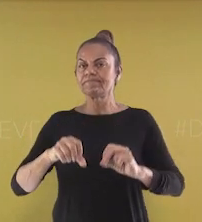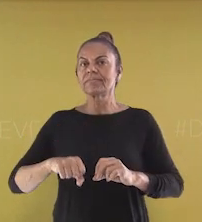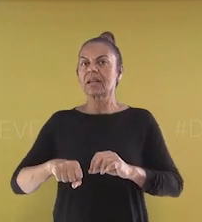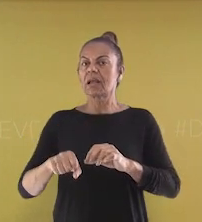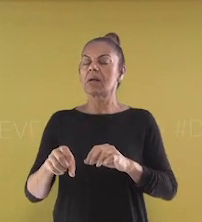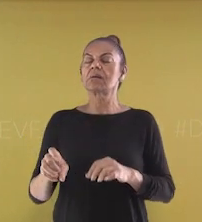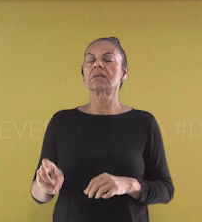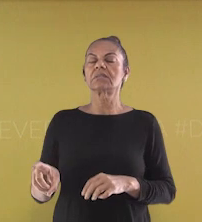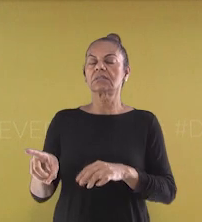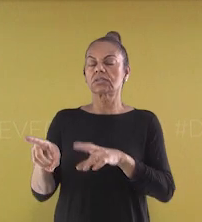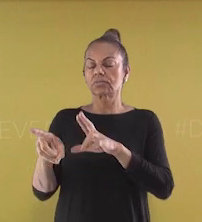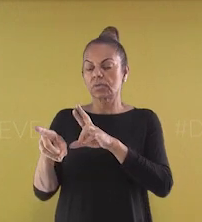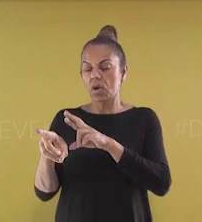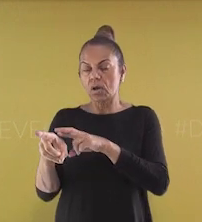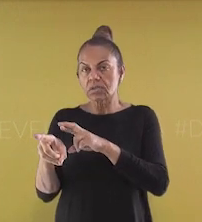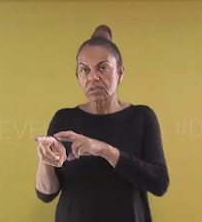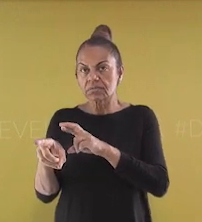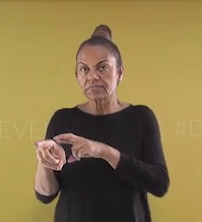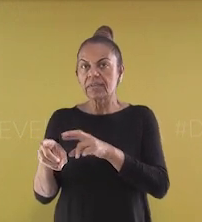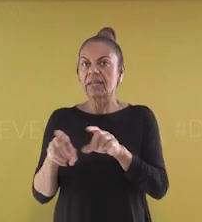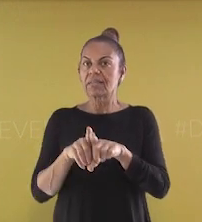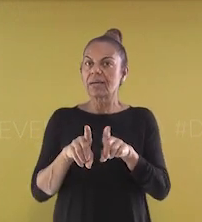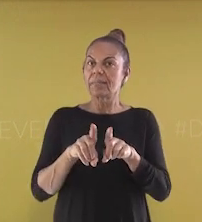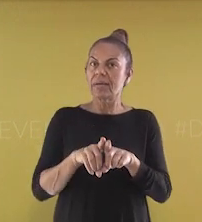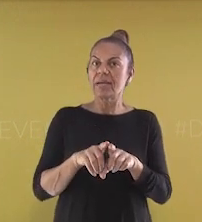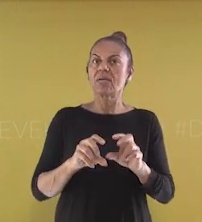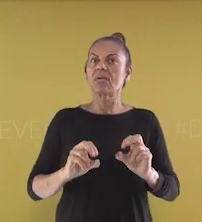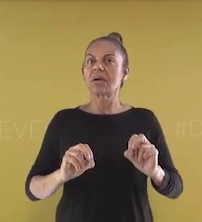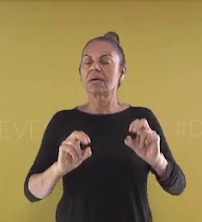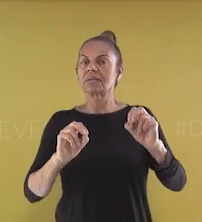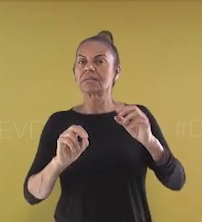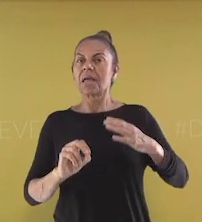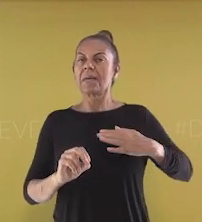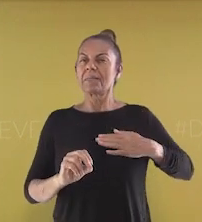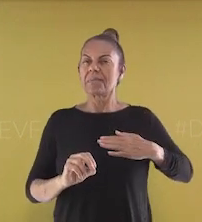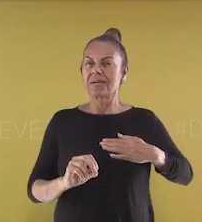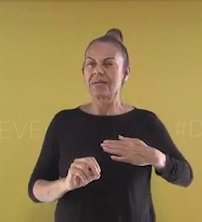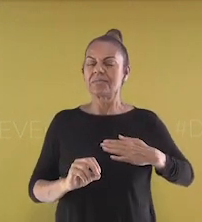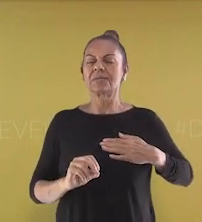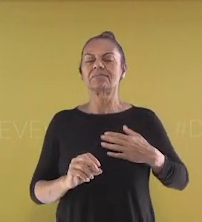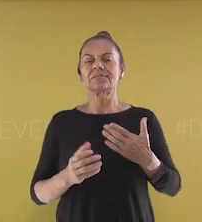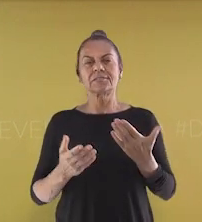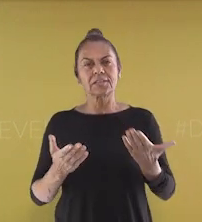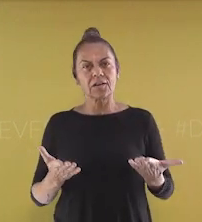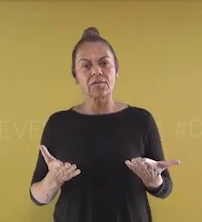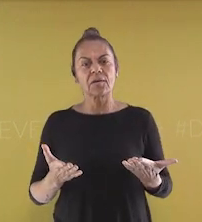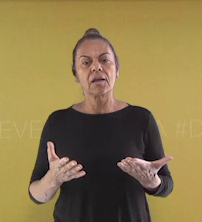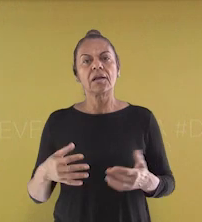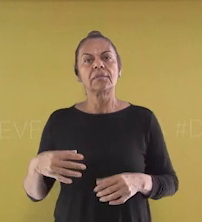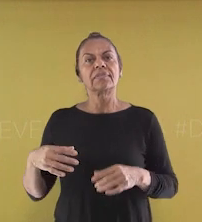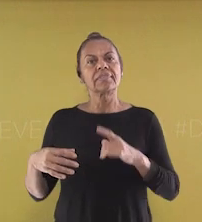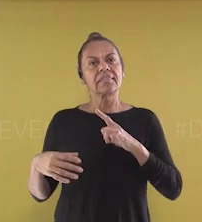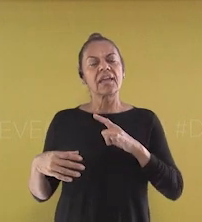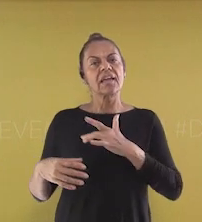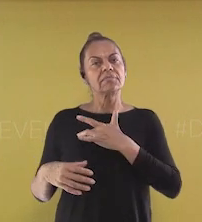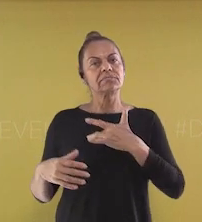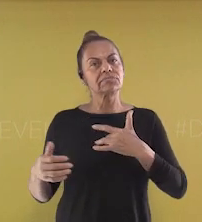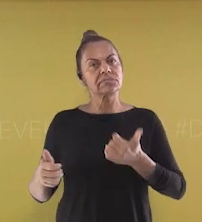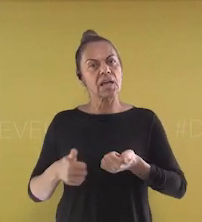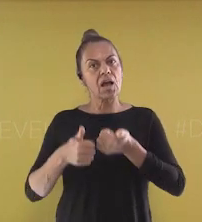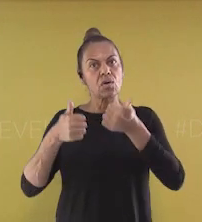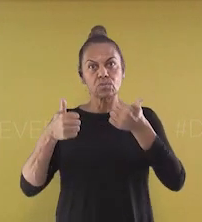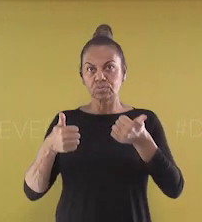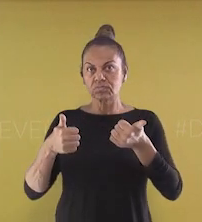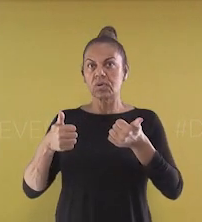mama. Ambas estão ligadas diretamente a esses hábitos, principalmente quando deixamos de atender